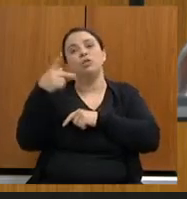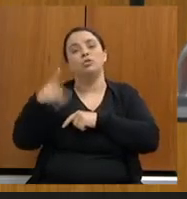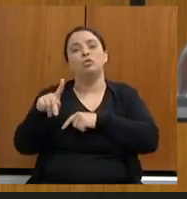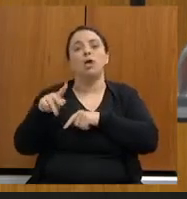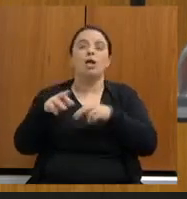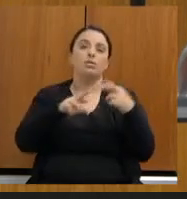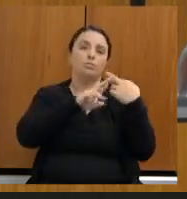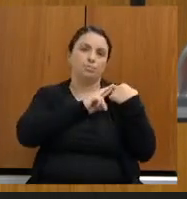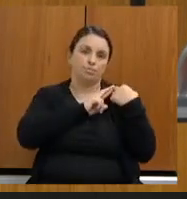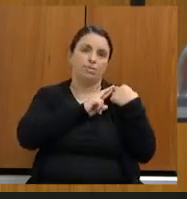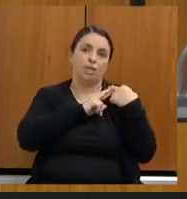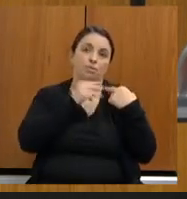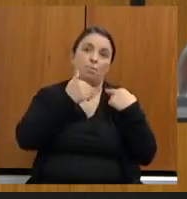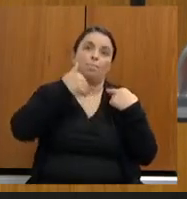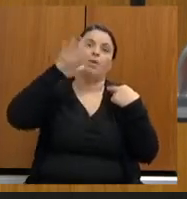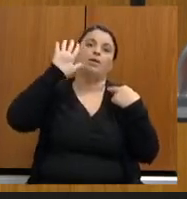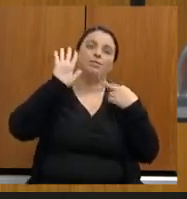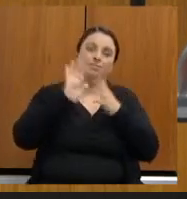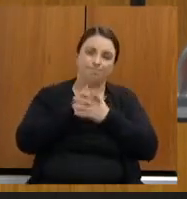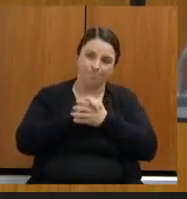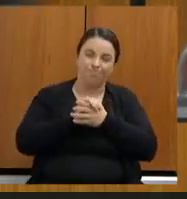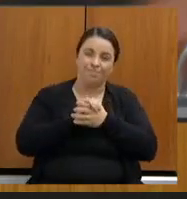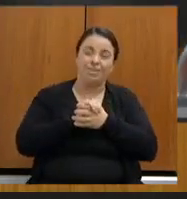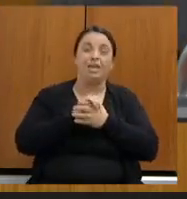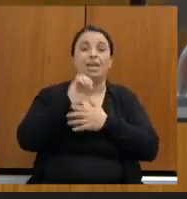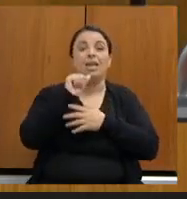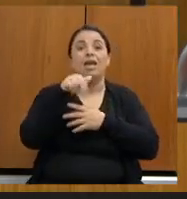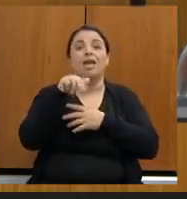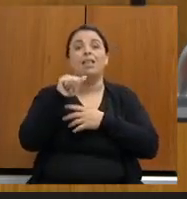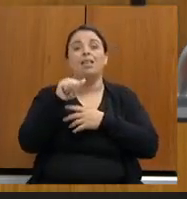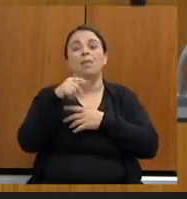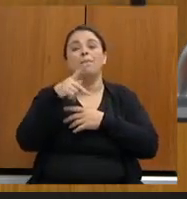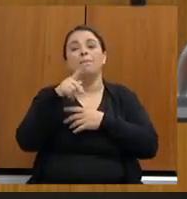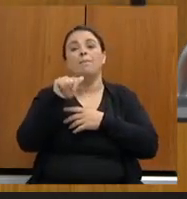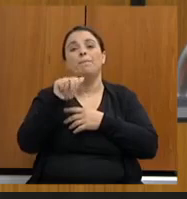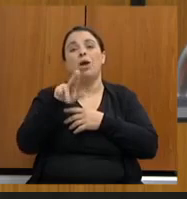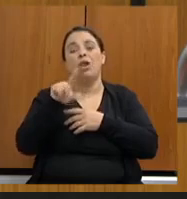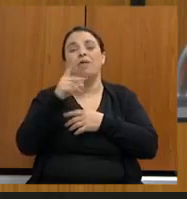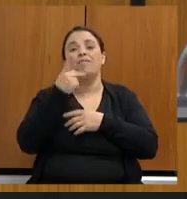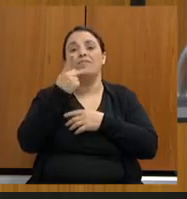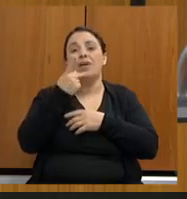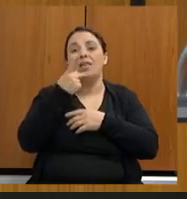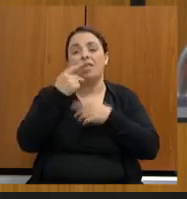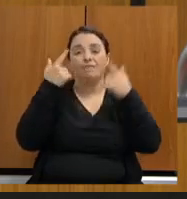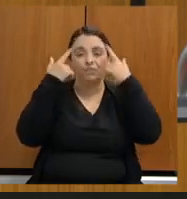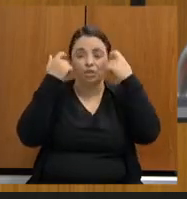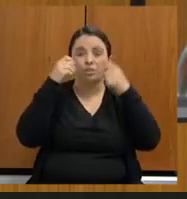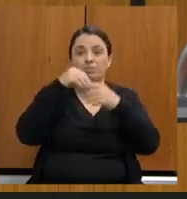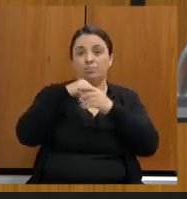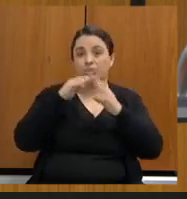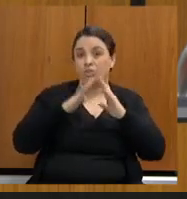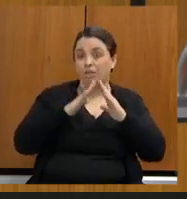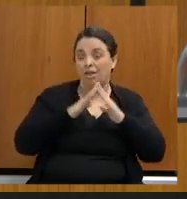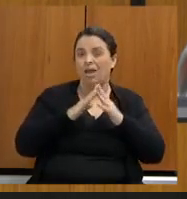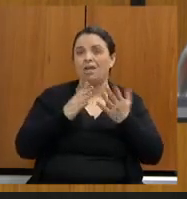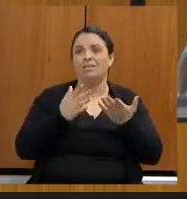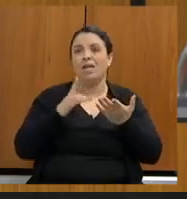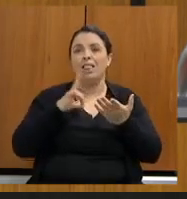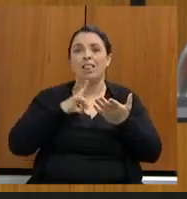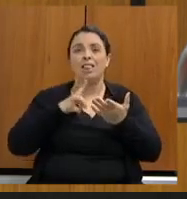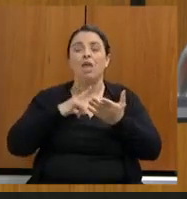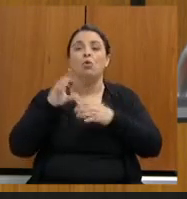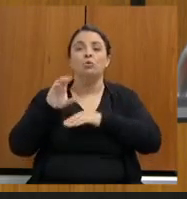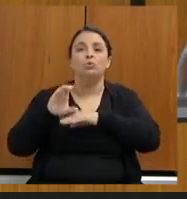ele tá da Ana Paula traz a questão não é da violência doméstica nós temos os conselhos tutelares